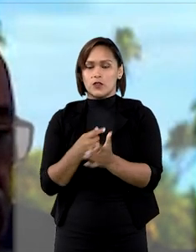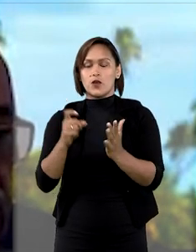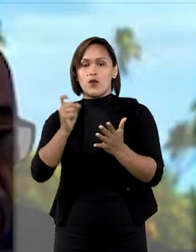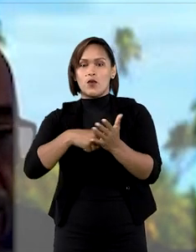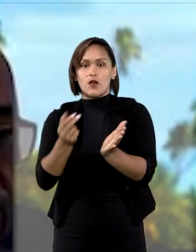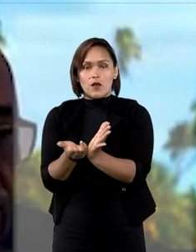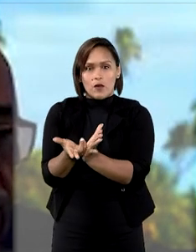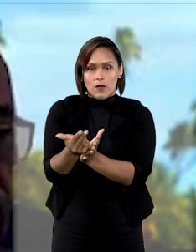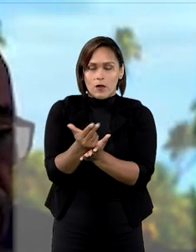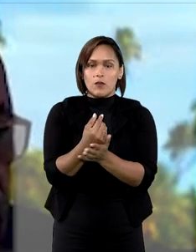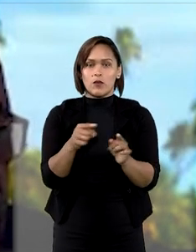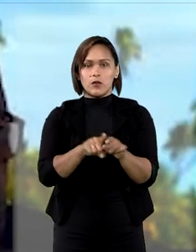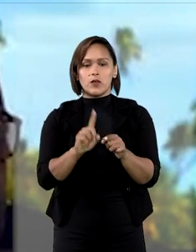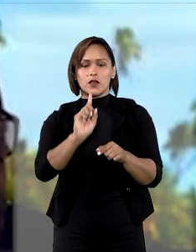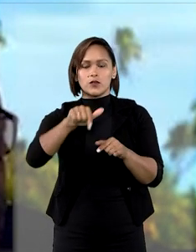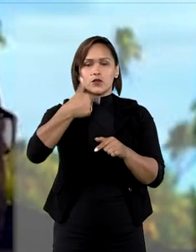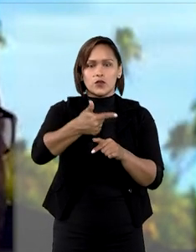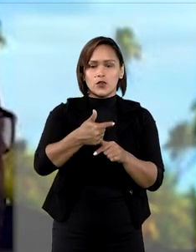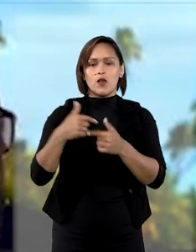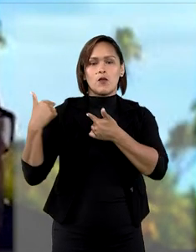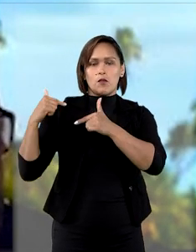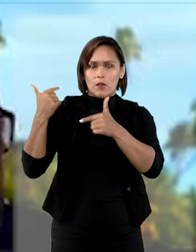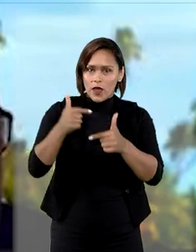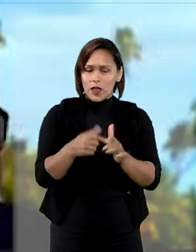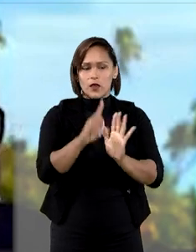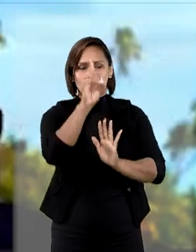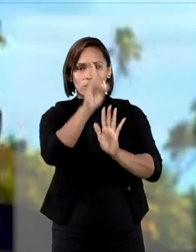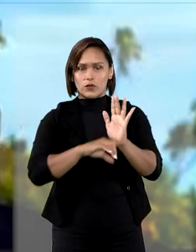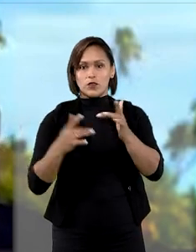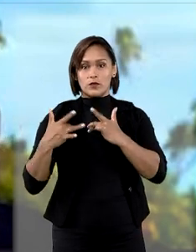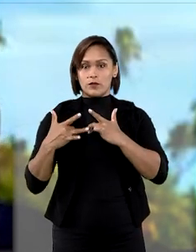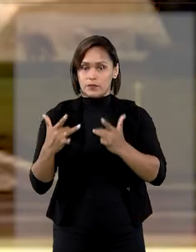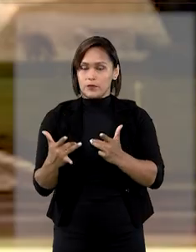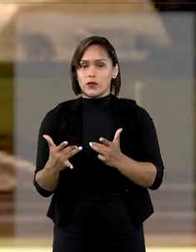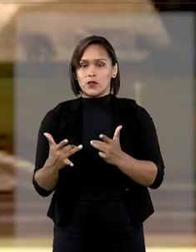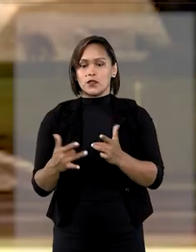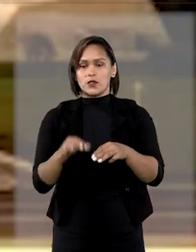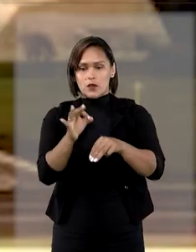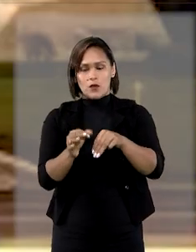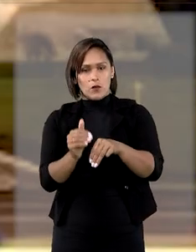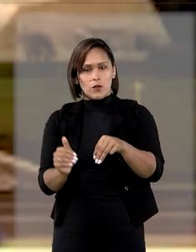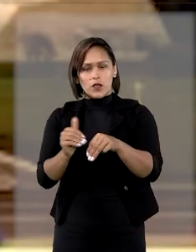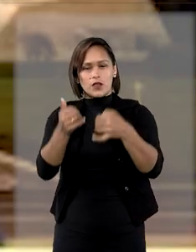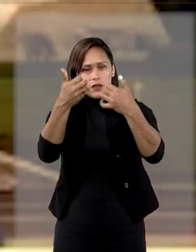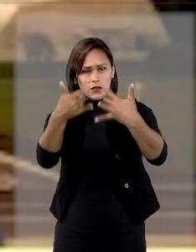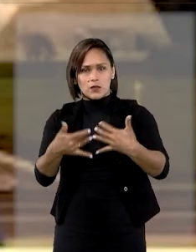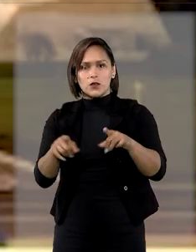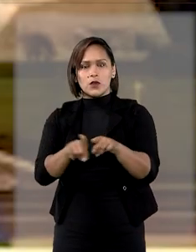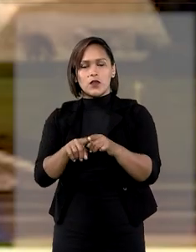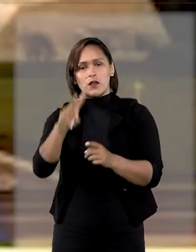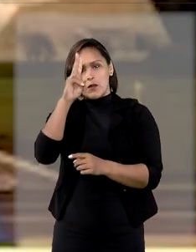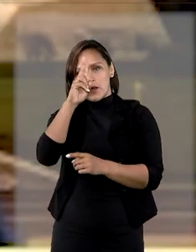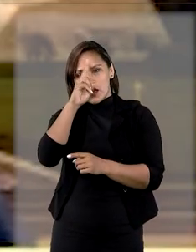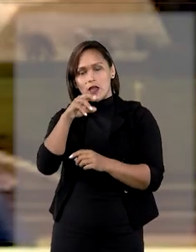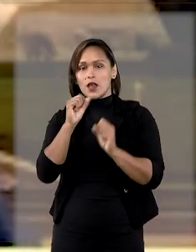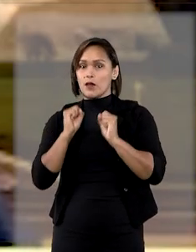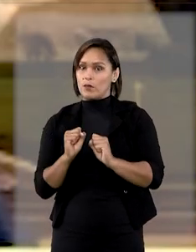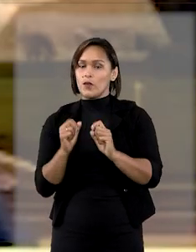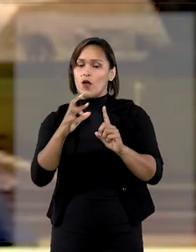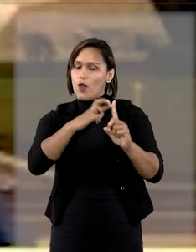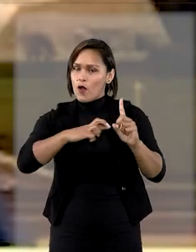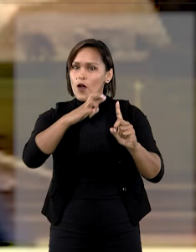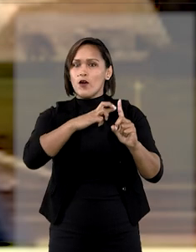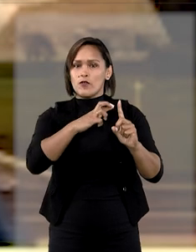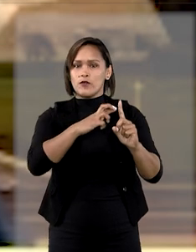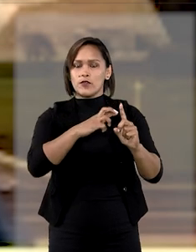do imposto, incidente sobre a transmissão de bens ou direitos por doação, o ministro Benedito Gonçalves ressaltou que caberá ao